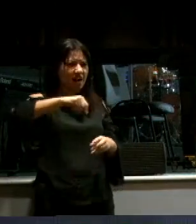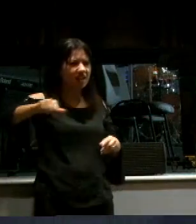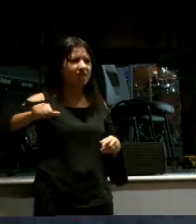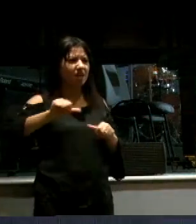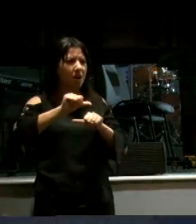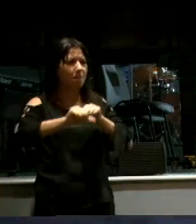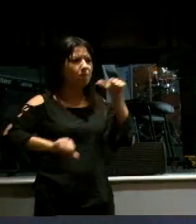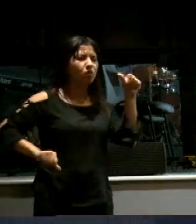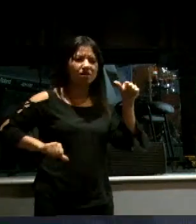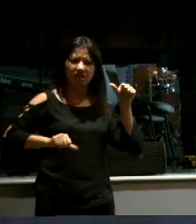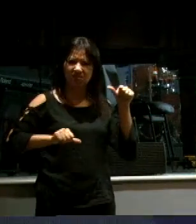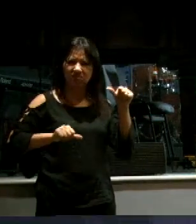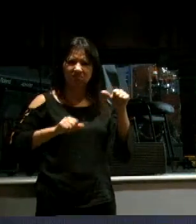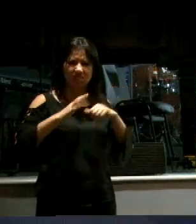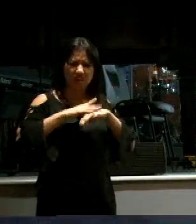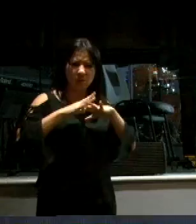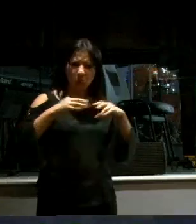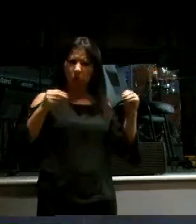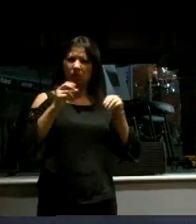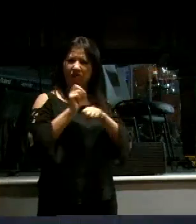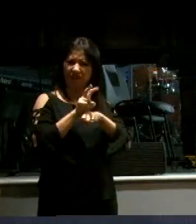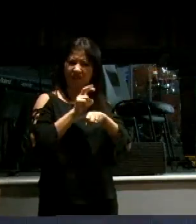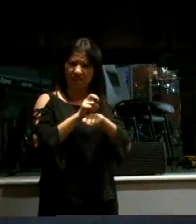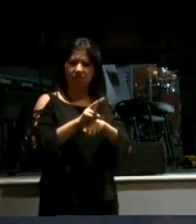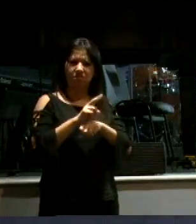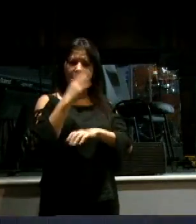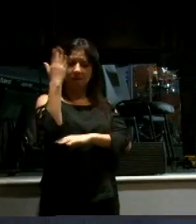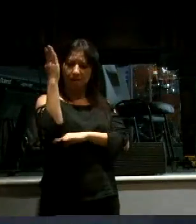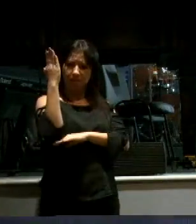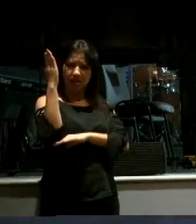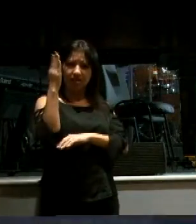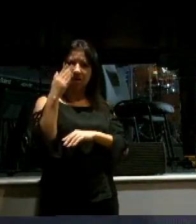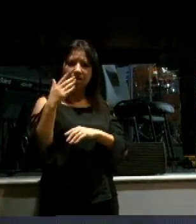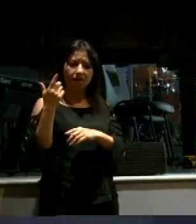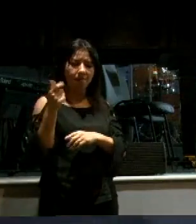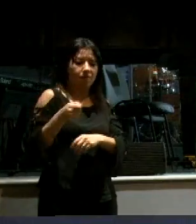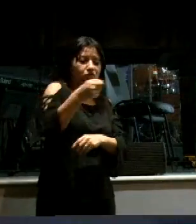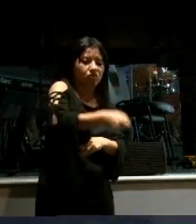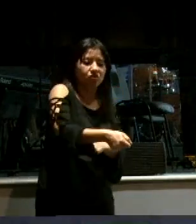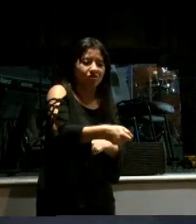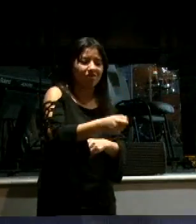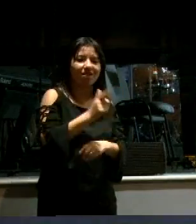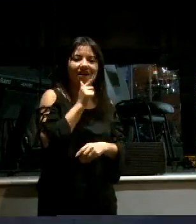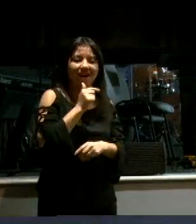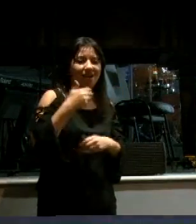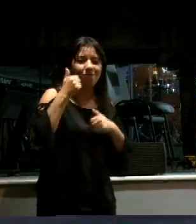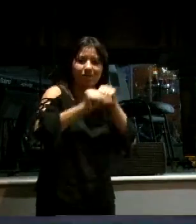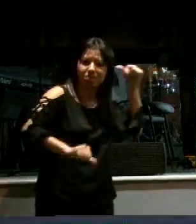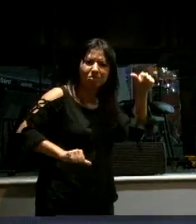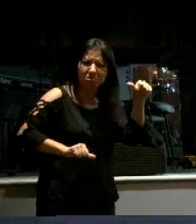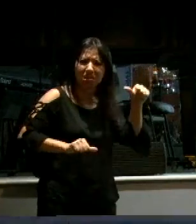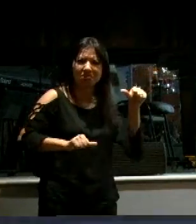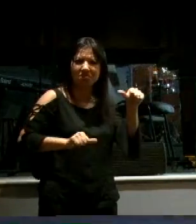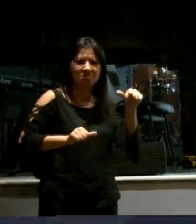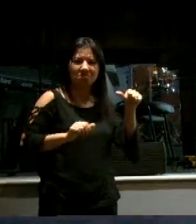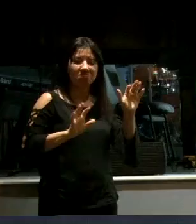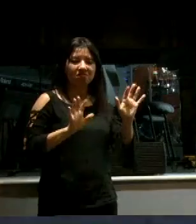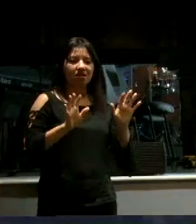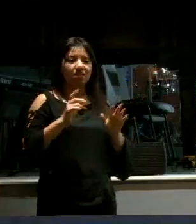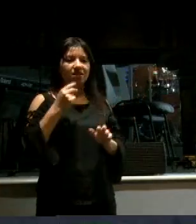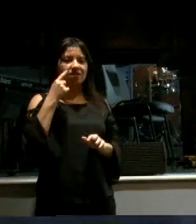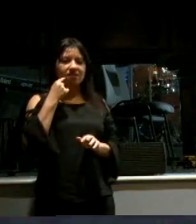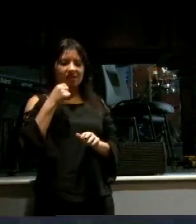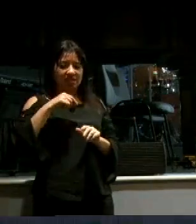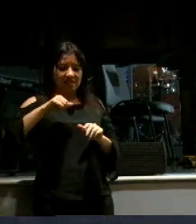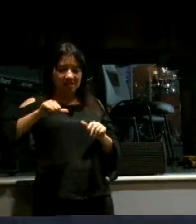Diga: farinha não cura veneno. Diga: madeira não torna água doce. Diga: sal não transforma o pH de